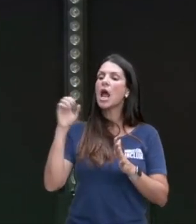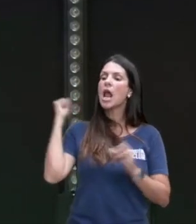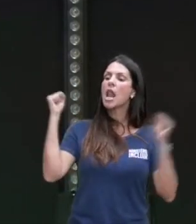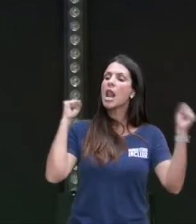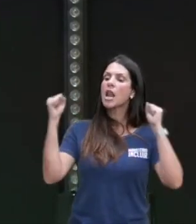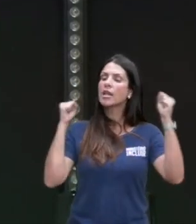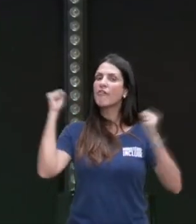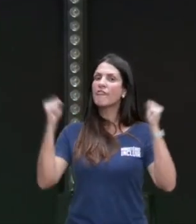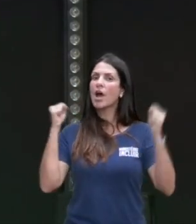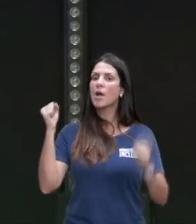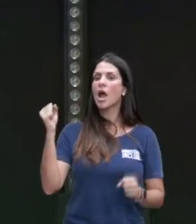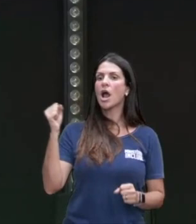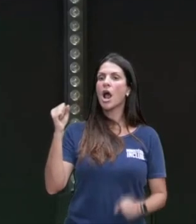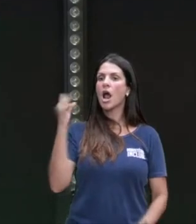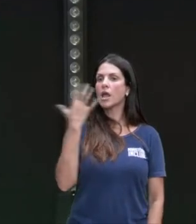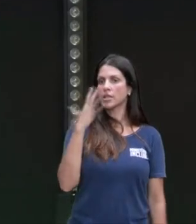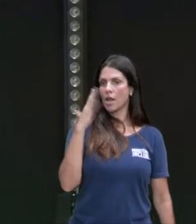você é o que miserável